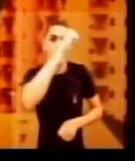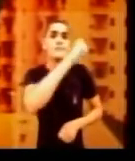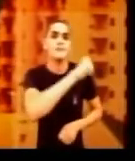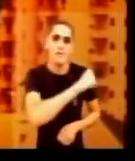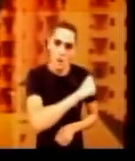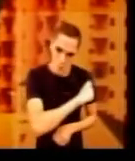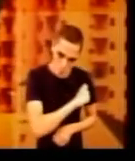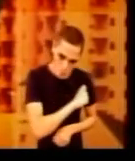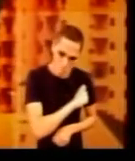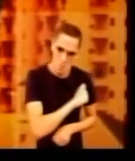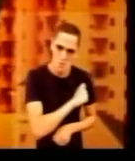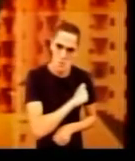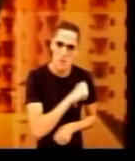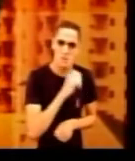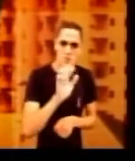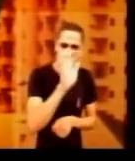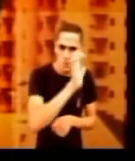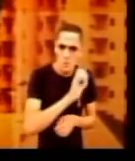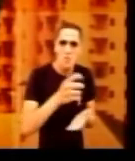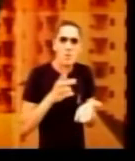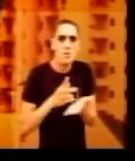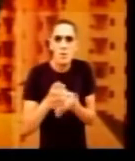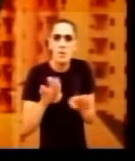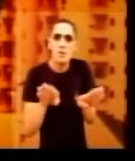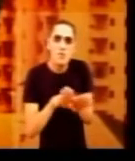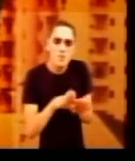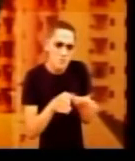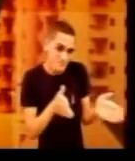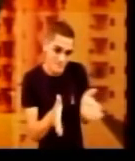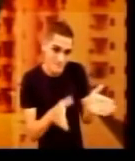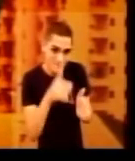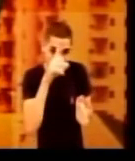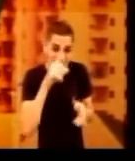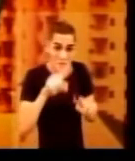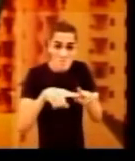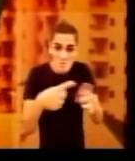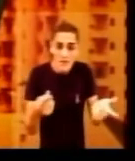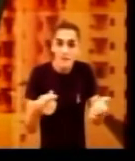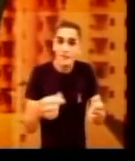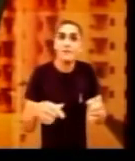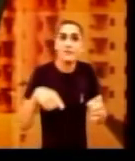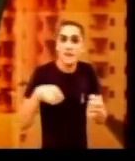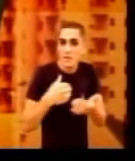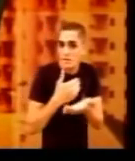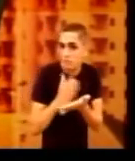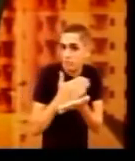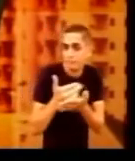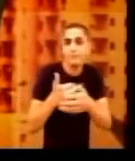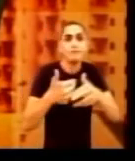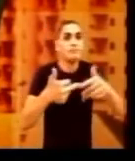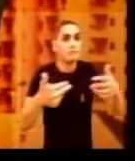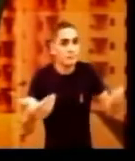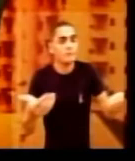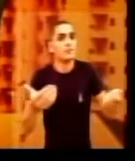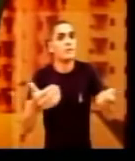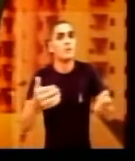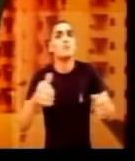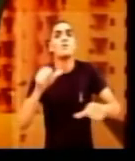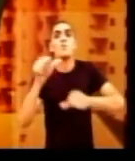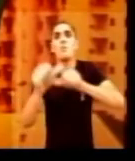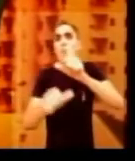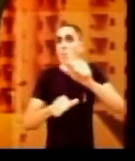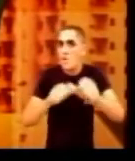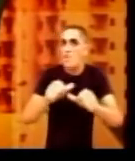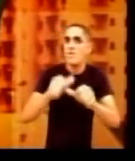continuaram na fase amarela, mas mesmo assim a gente tem algumas mudanças que entram em vigor amanhã, e